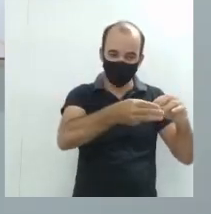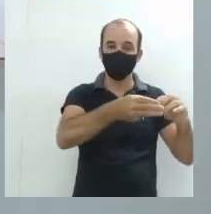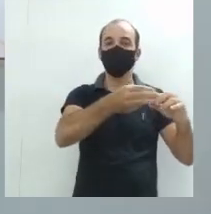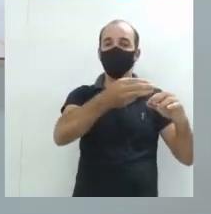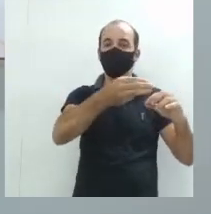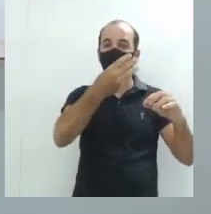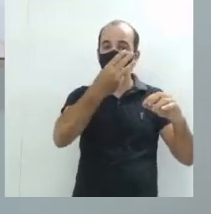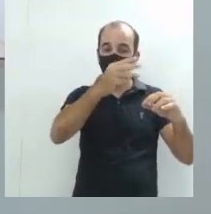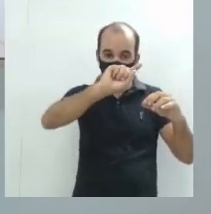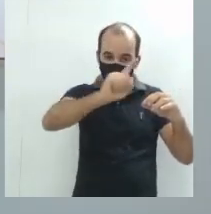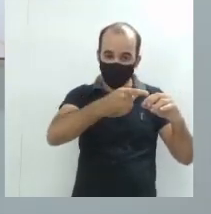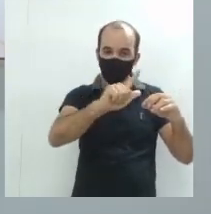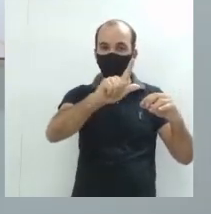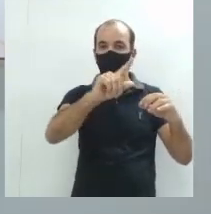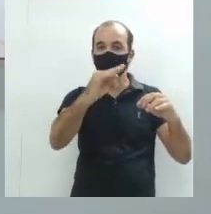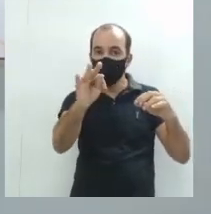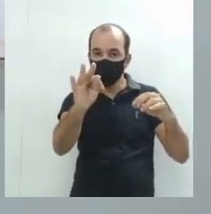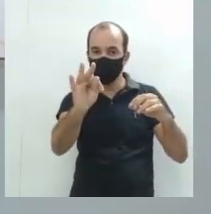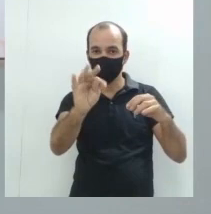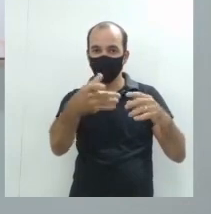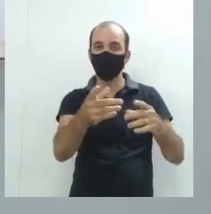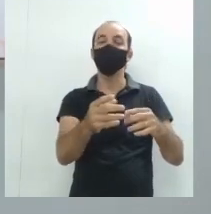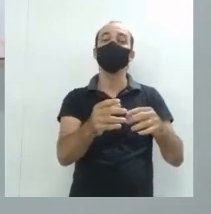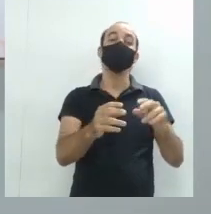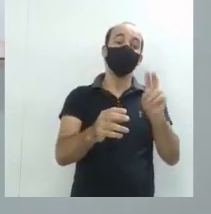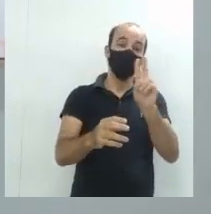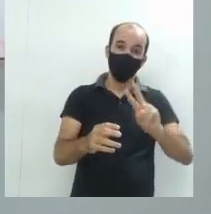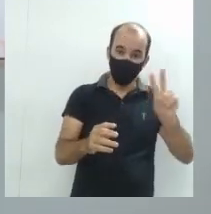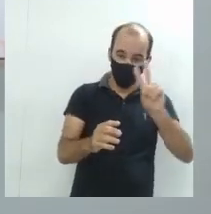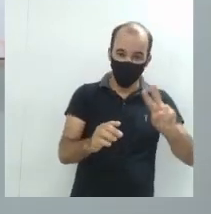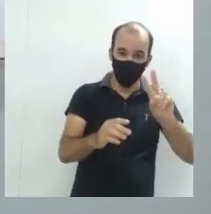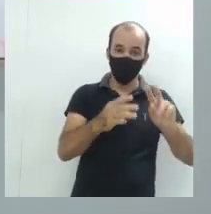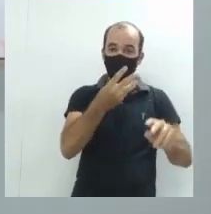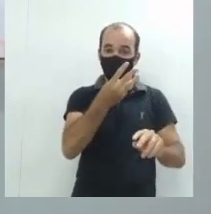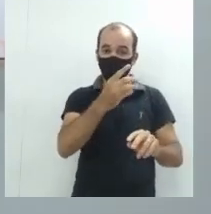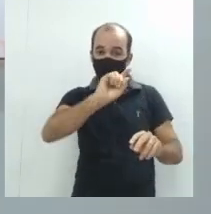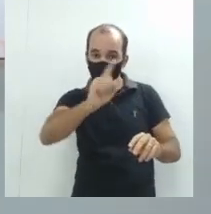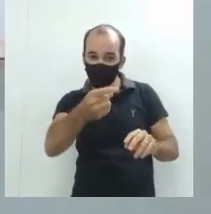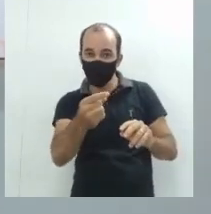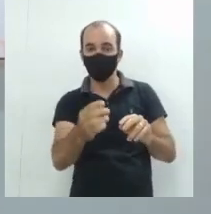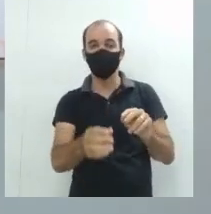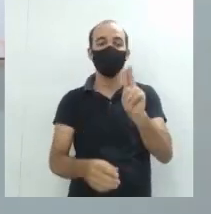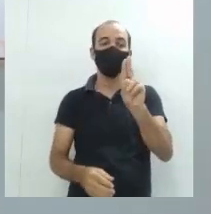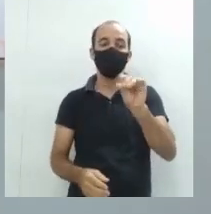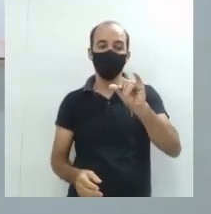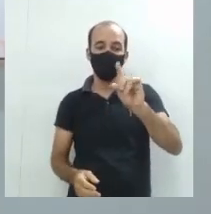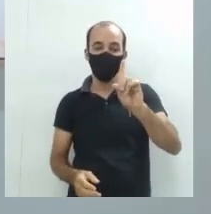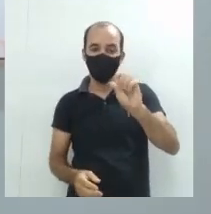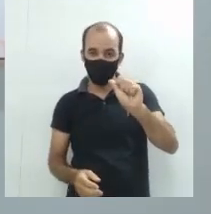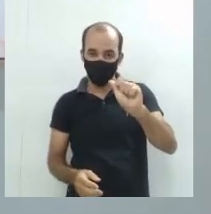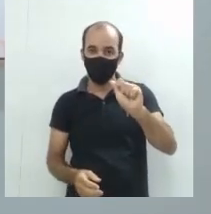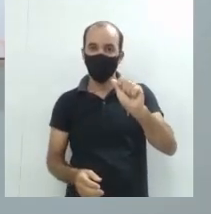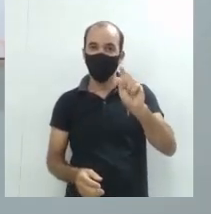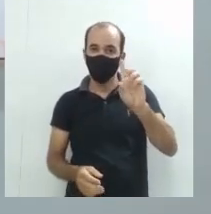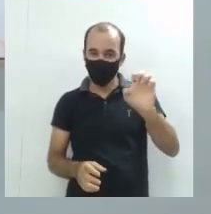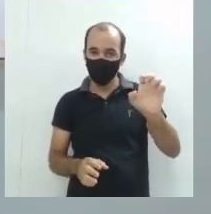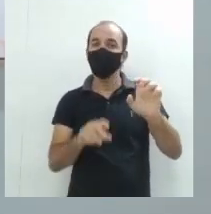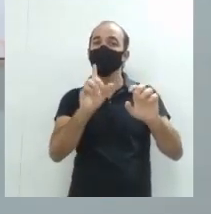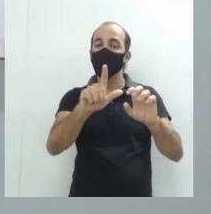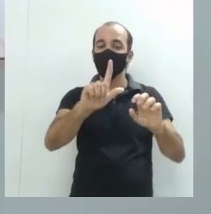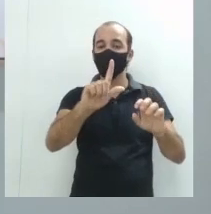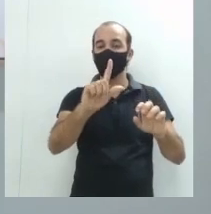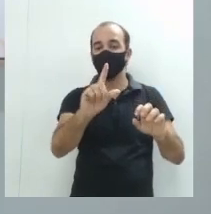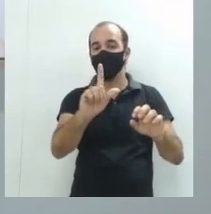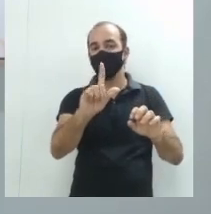unidade? Litros. A informação já está precisa e completa apenas pelo número e pela